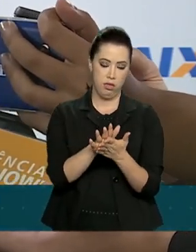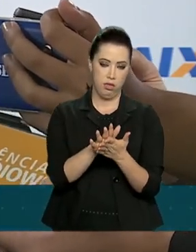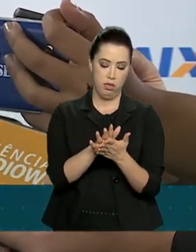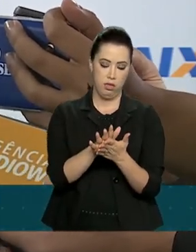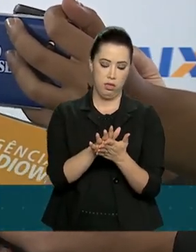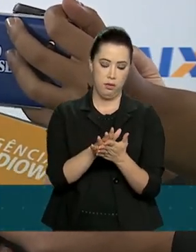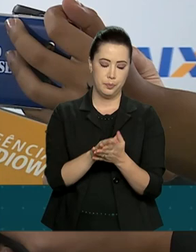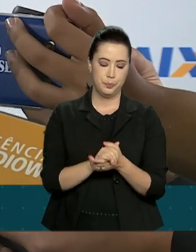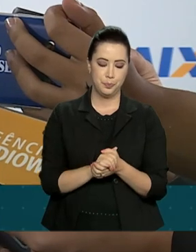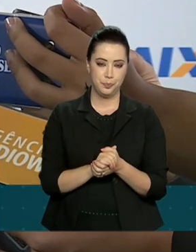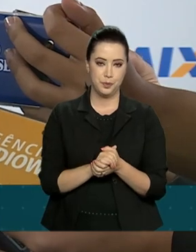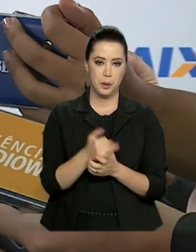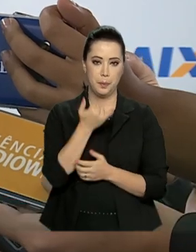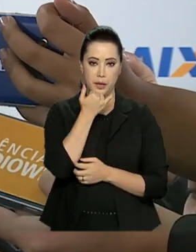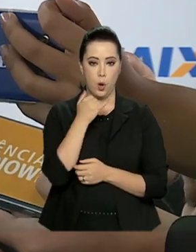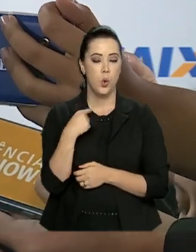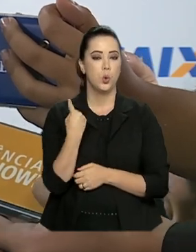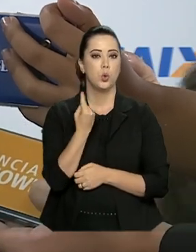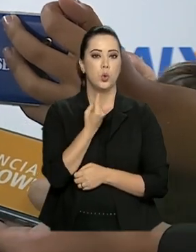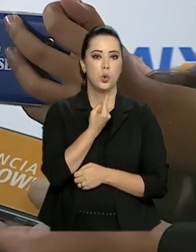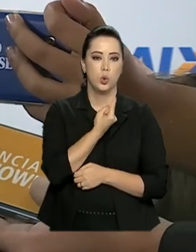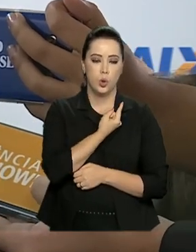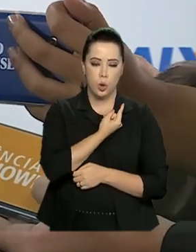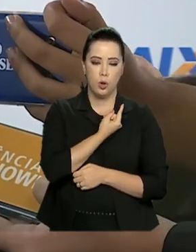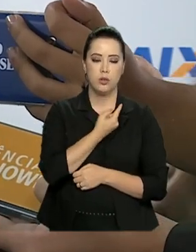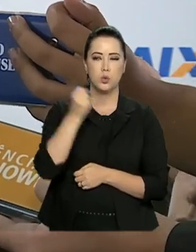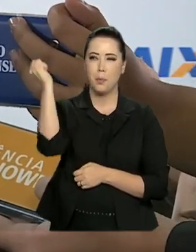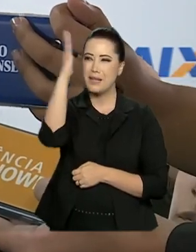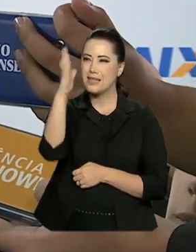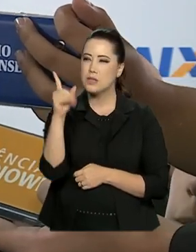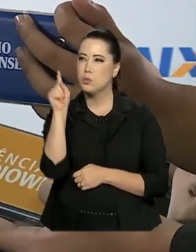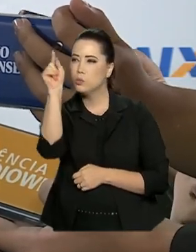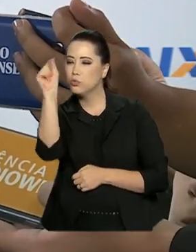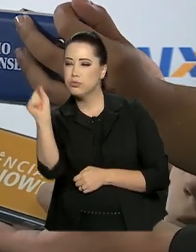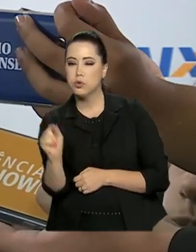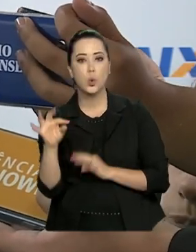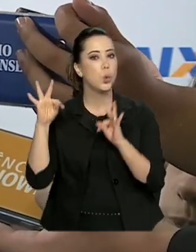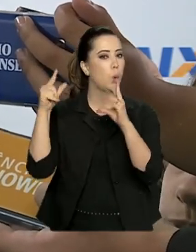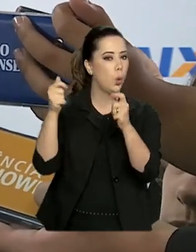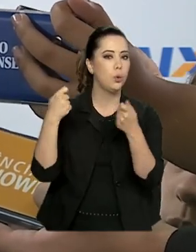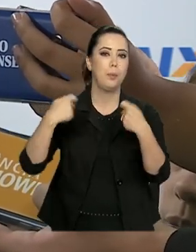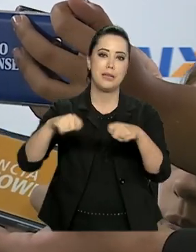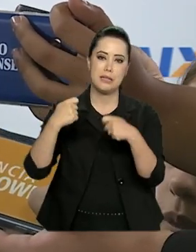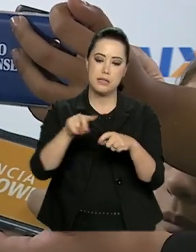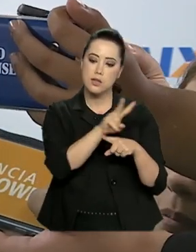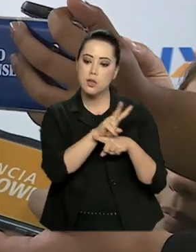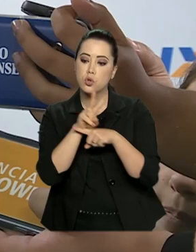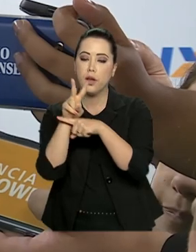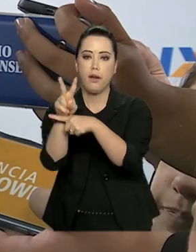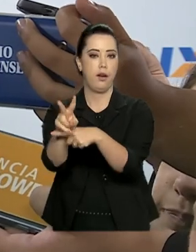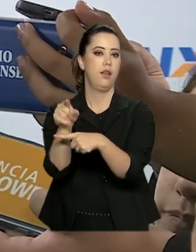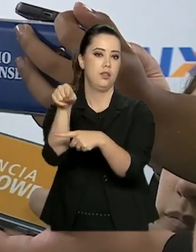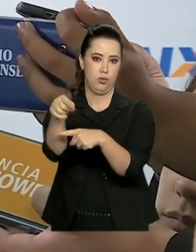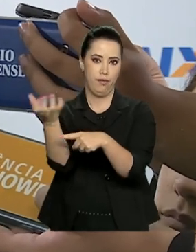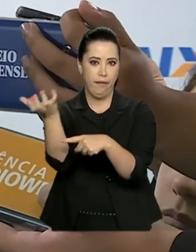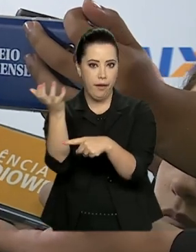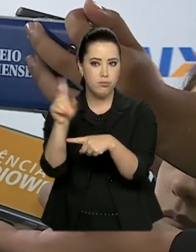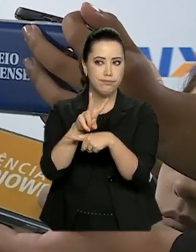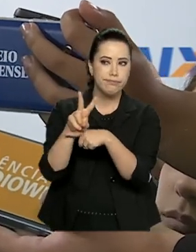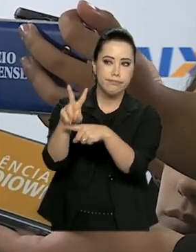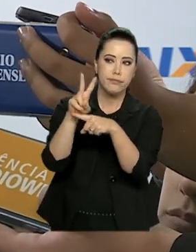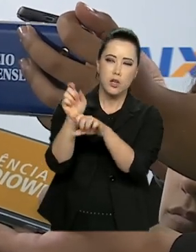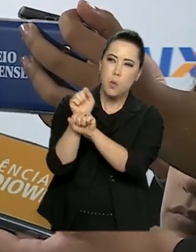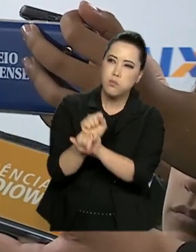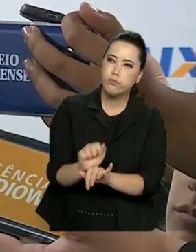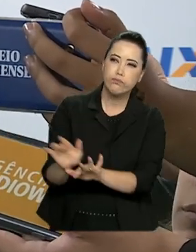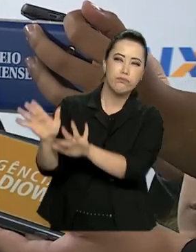apenas em uma ou duas regiões. Então isso também nos deixa muito felizes porque ao ser espalhado pelo